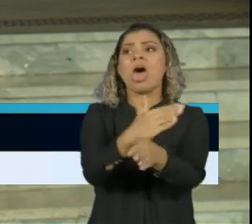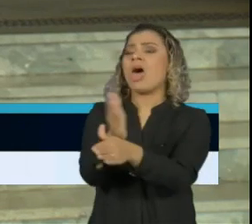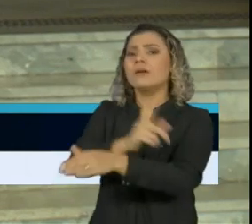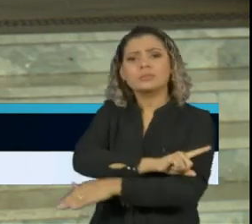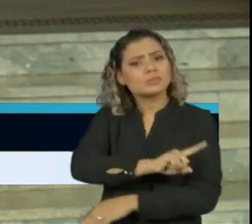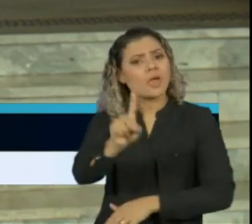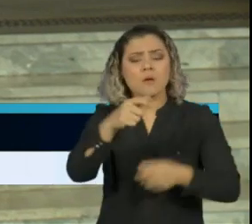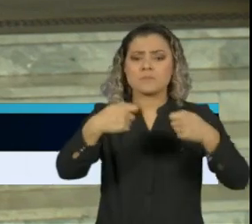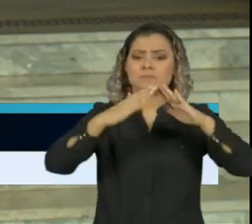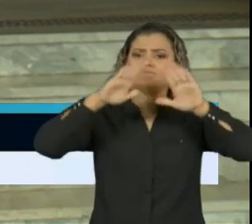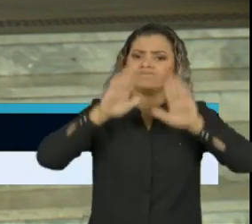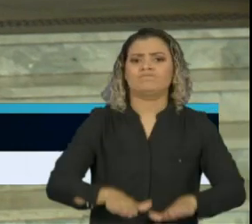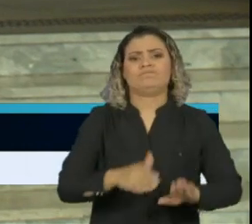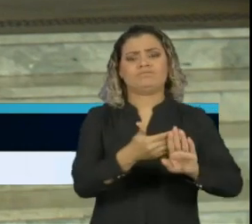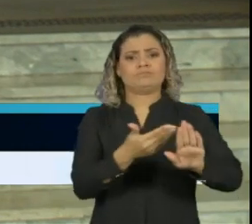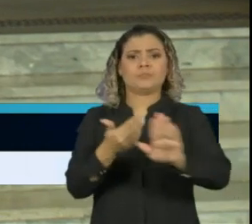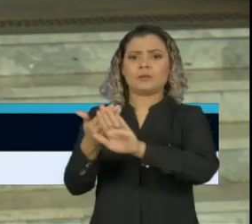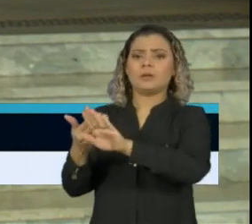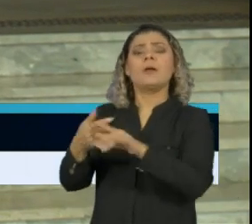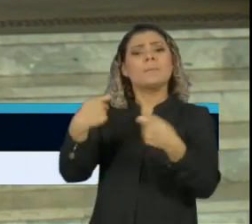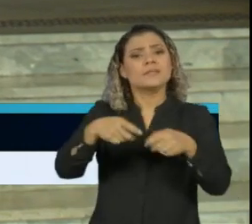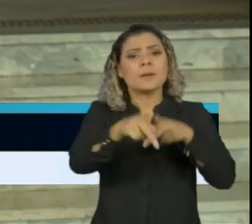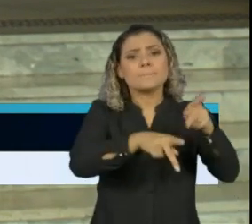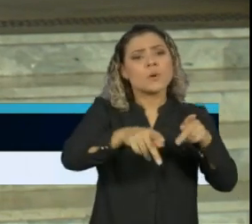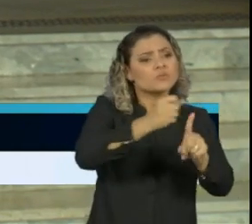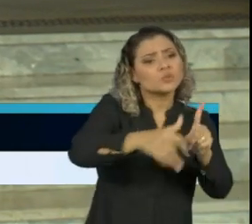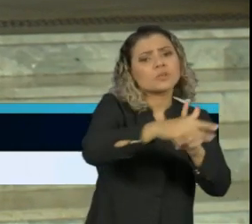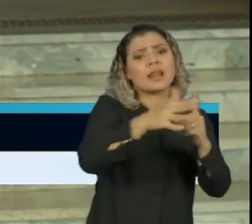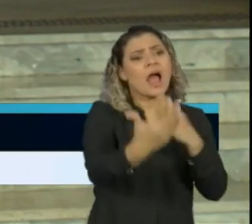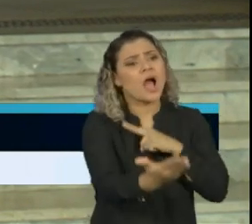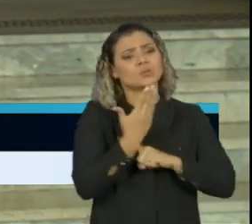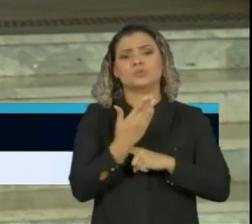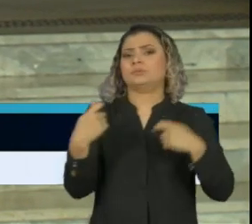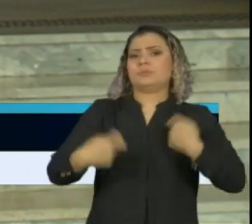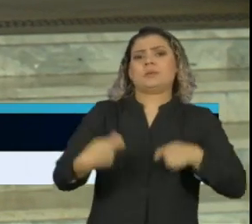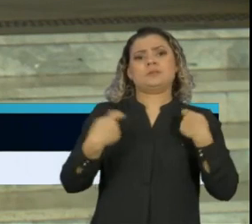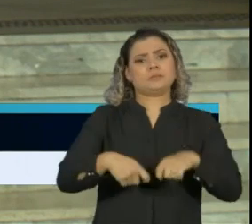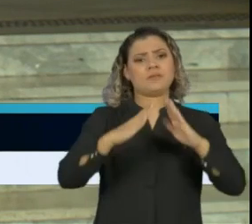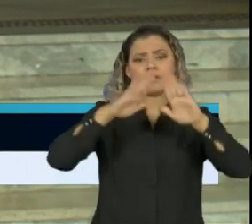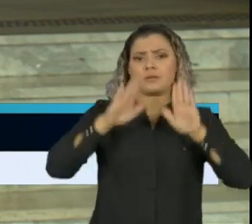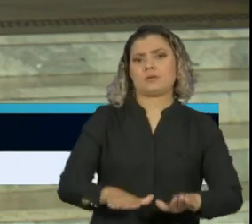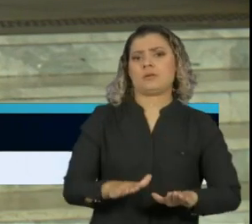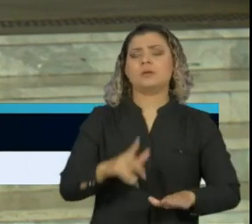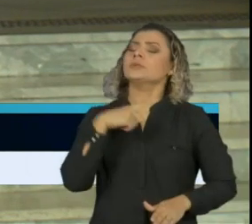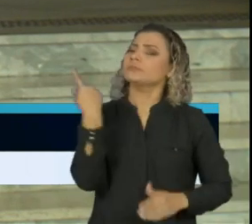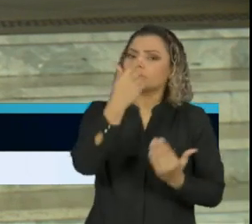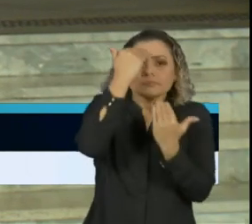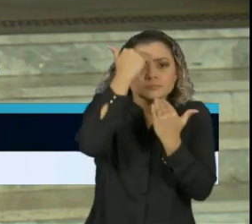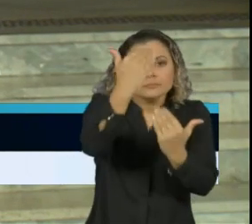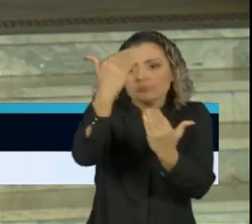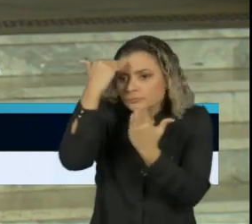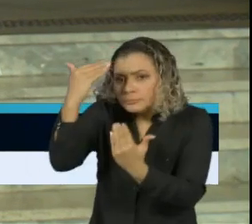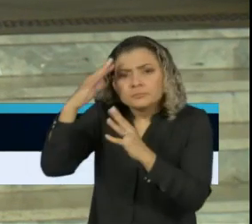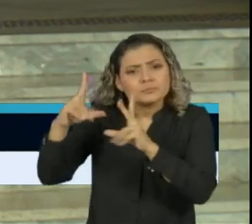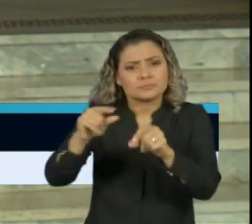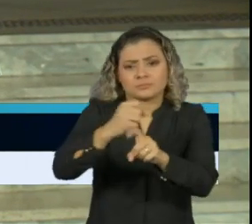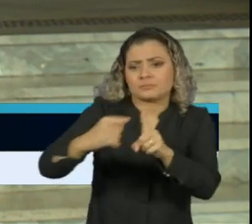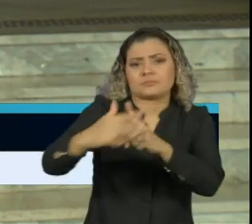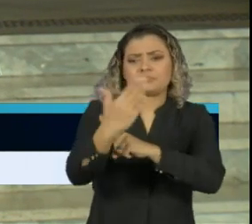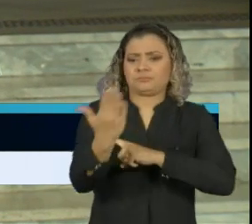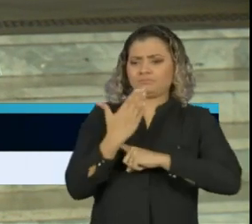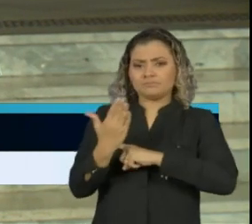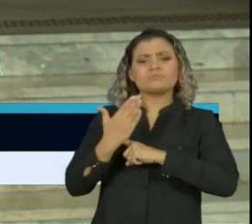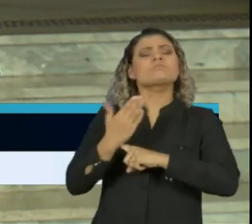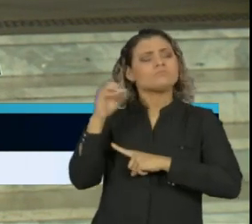uma falta de colaboração de uma parte da sociedade. Nós somos muito gratos por toda a colaboração da sociedade